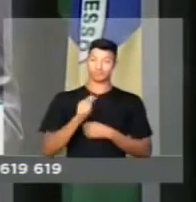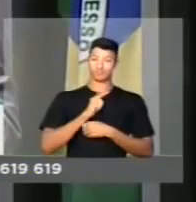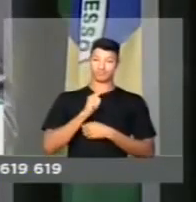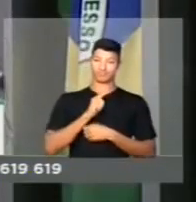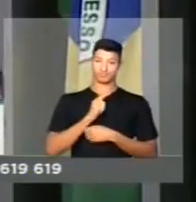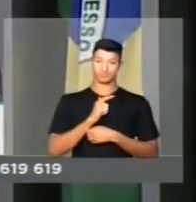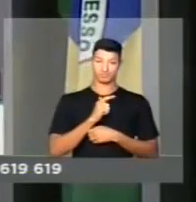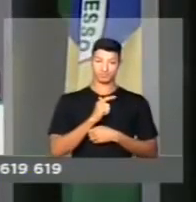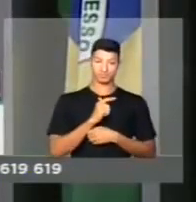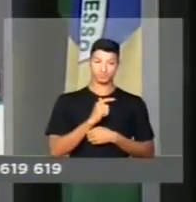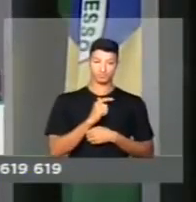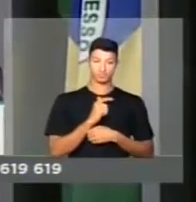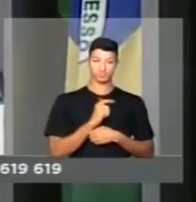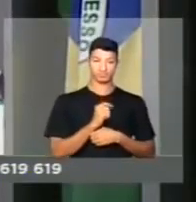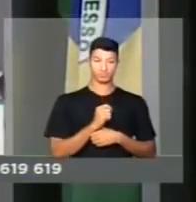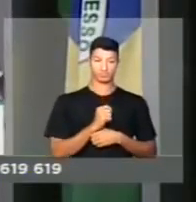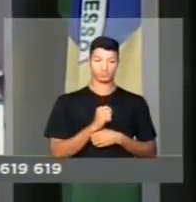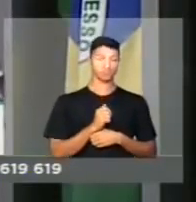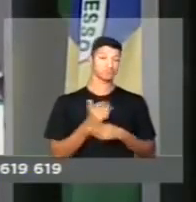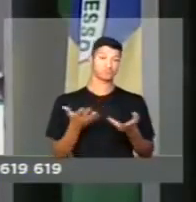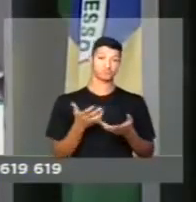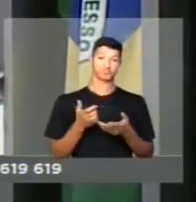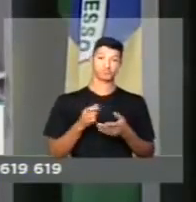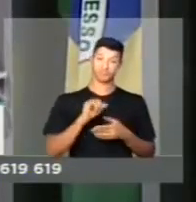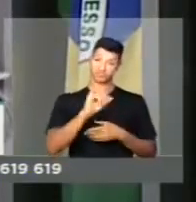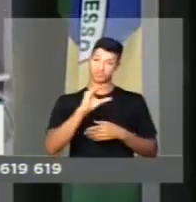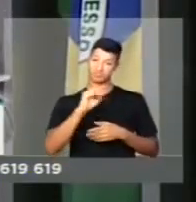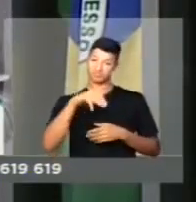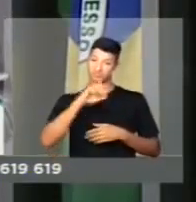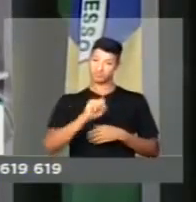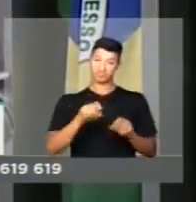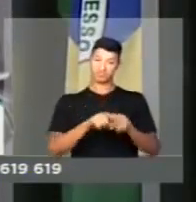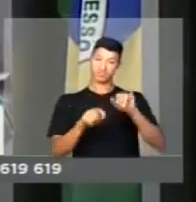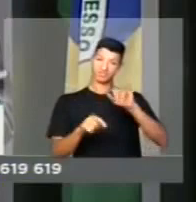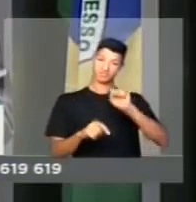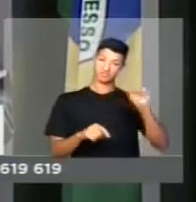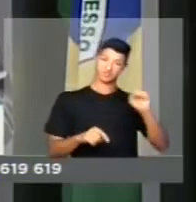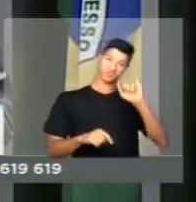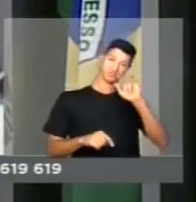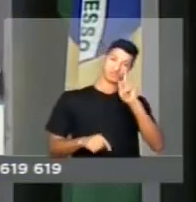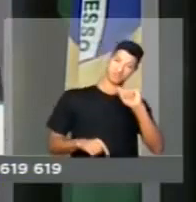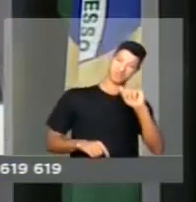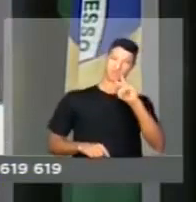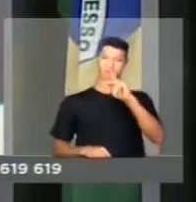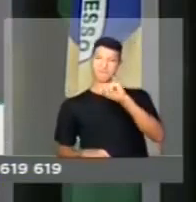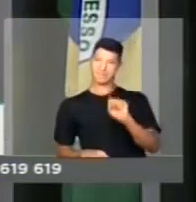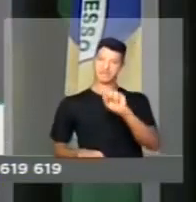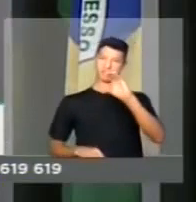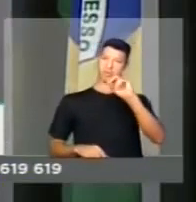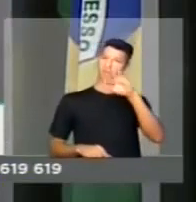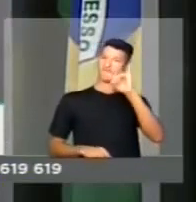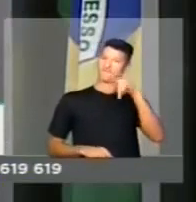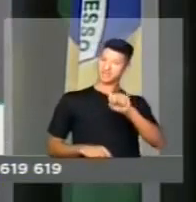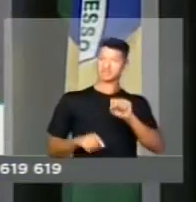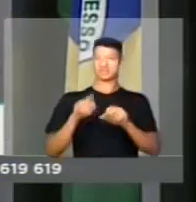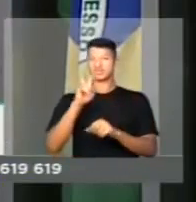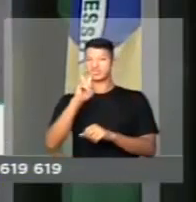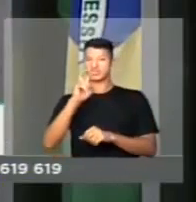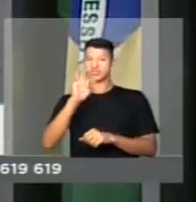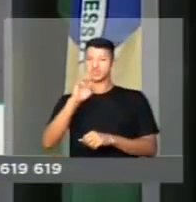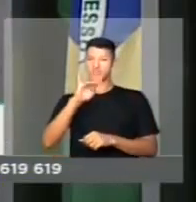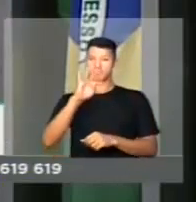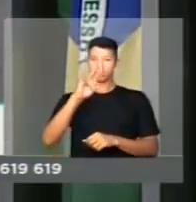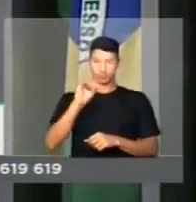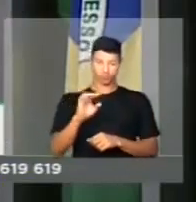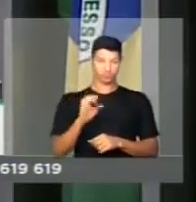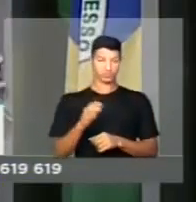ter, no lugar do ICMS, o ISS, o IPI, o PIS e o COFINS, de 5 tributos,